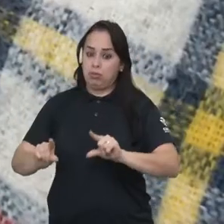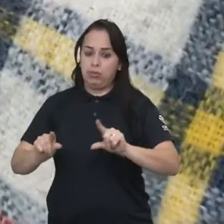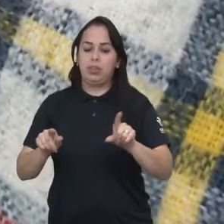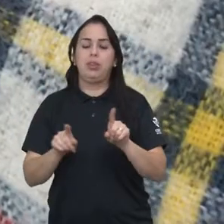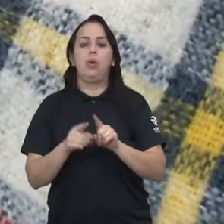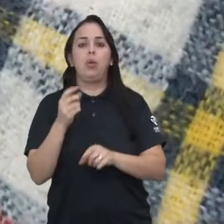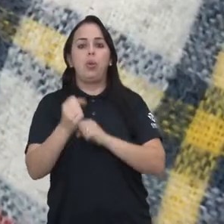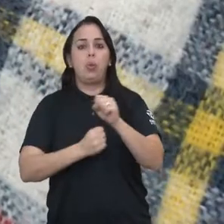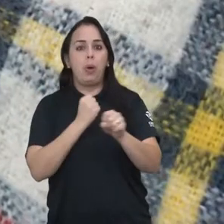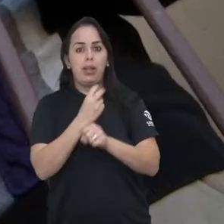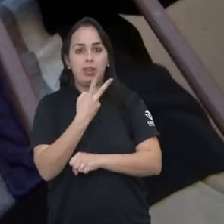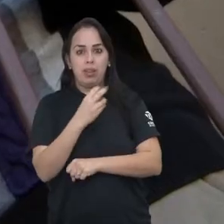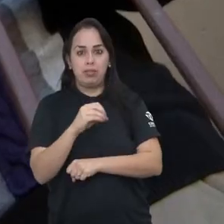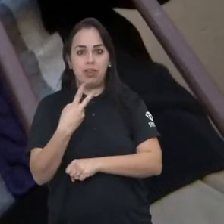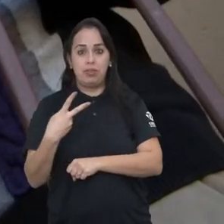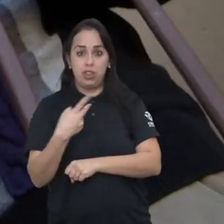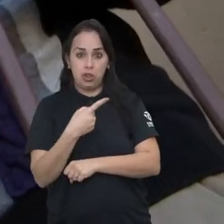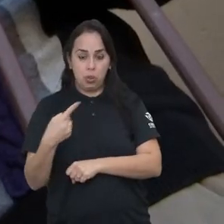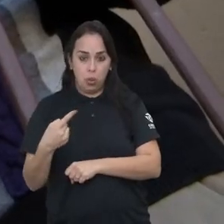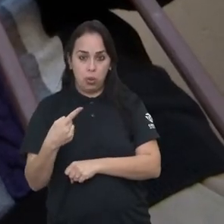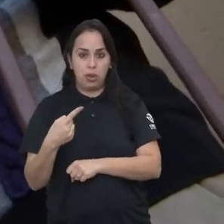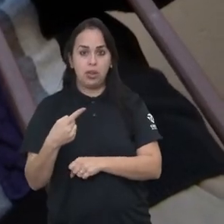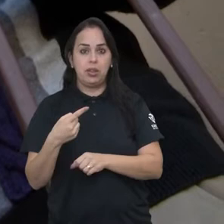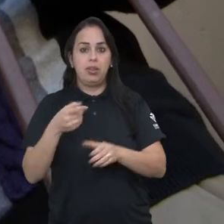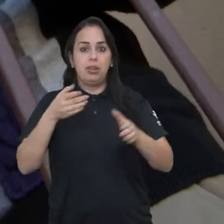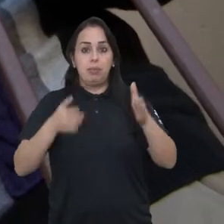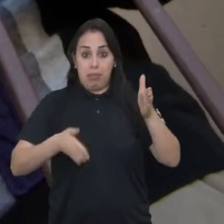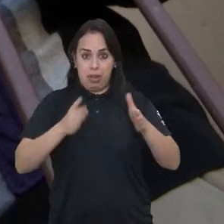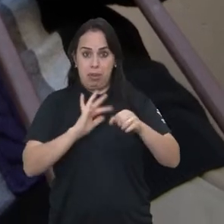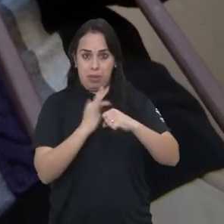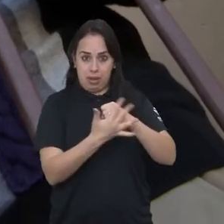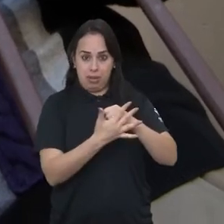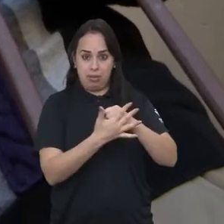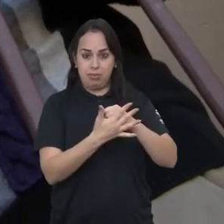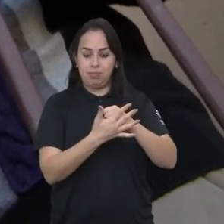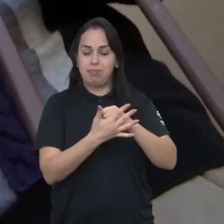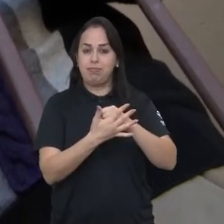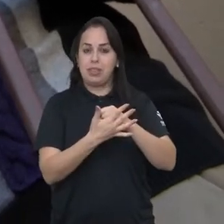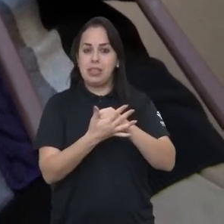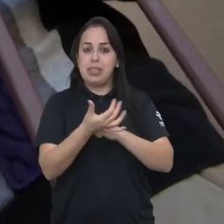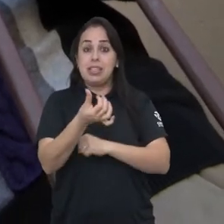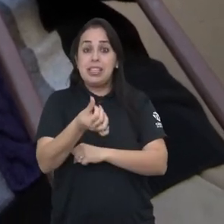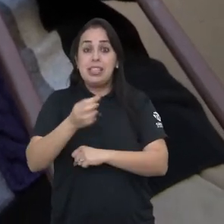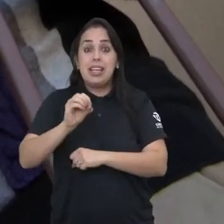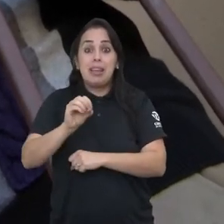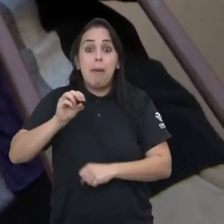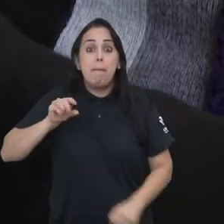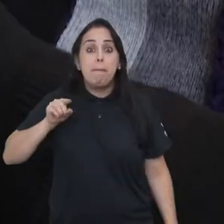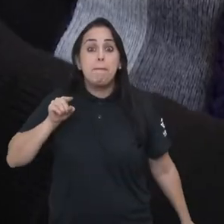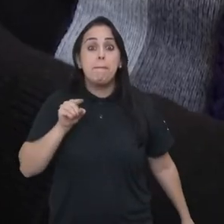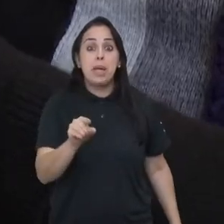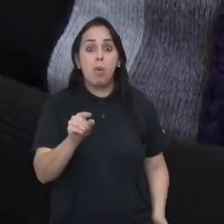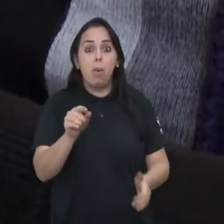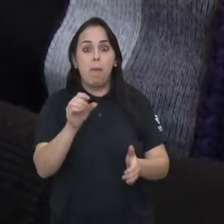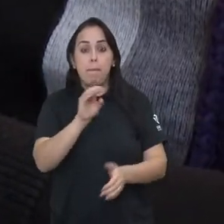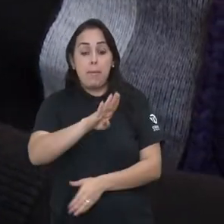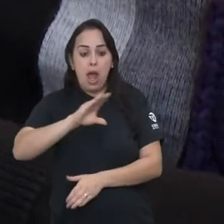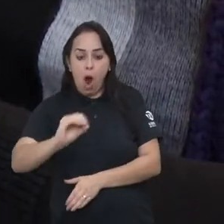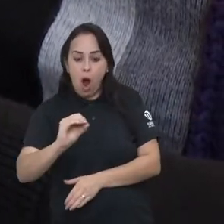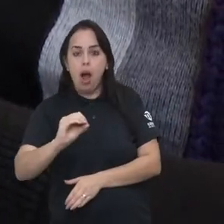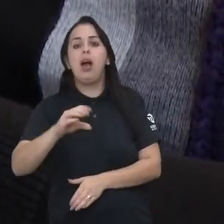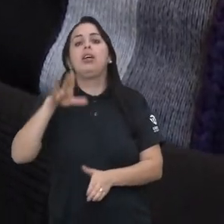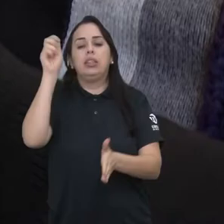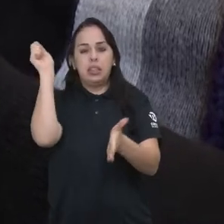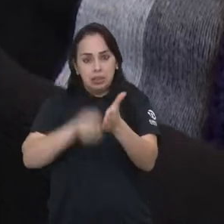2021 durante a pandemia mais de 60 mil violações dos direitos humanos e registradas no Brasil dados da